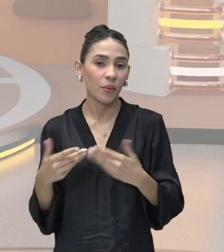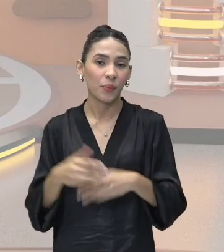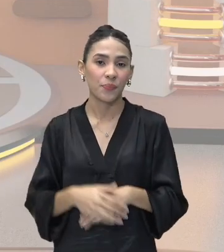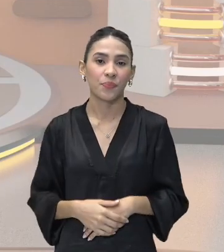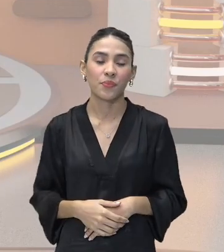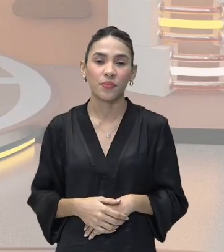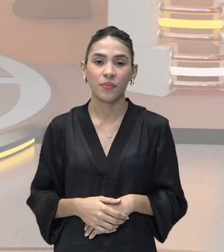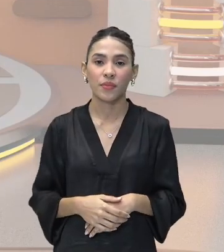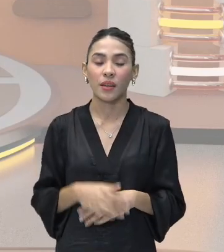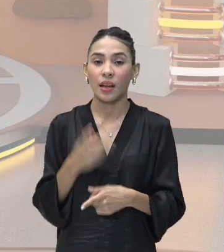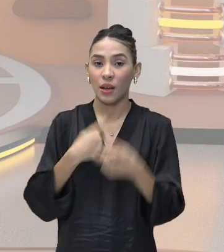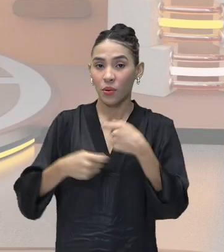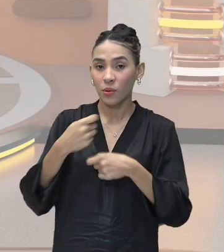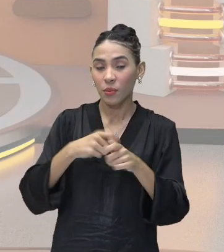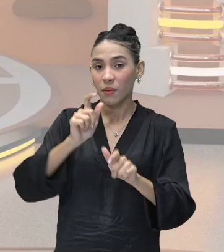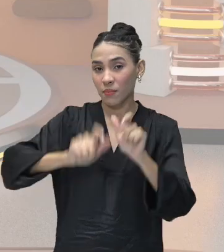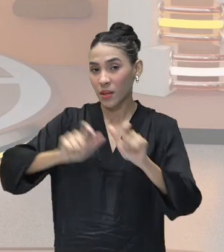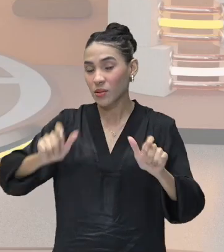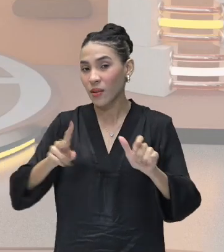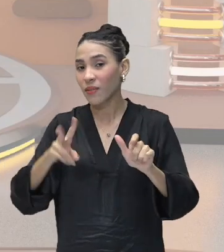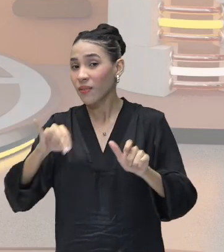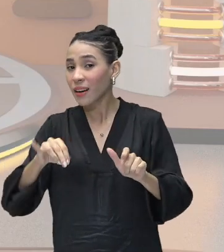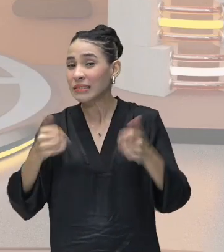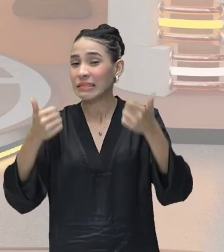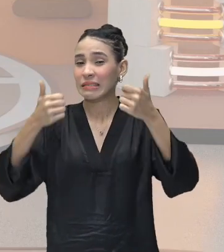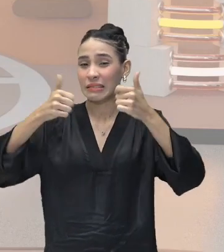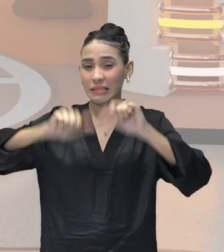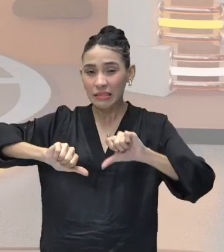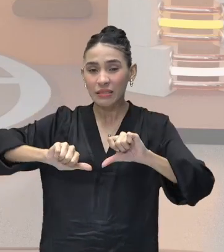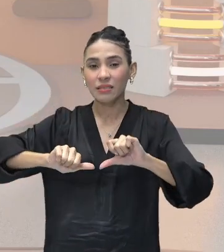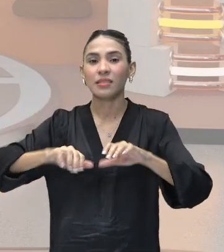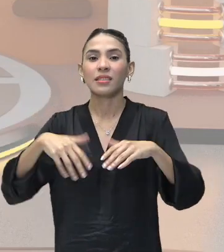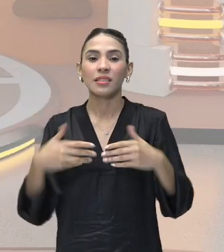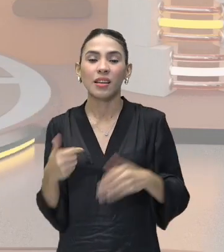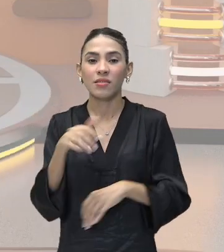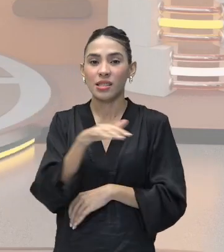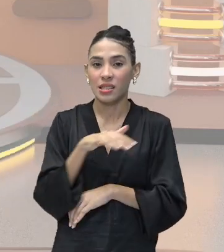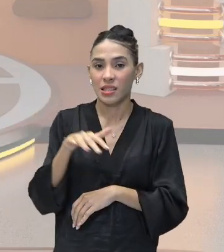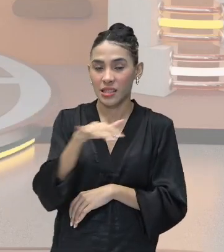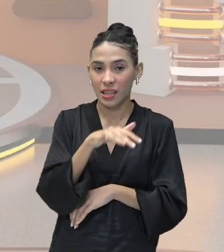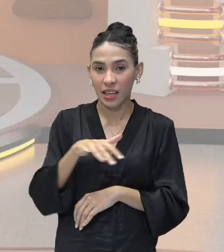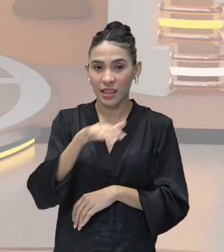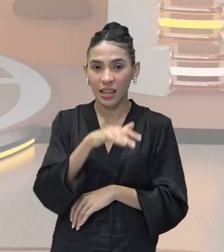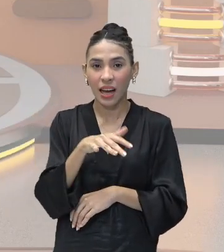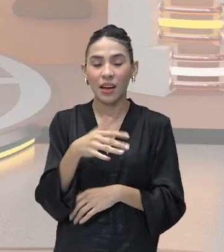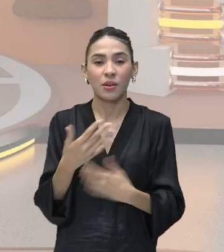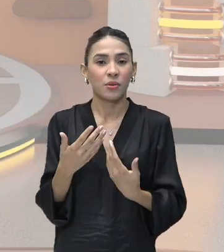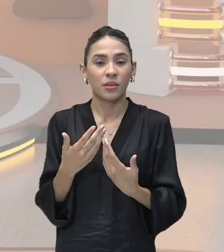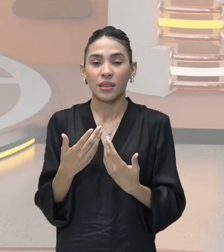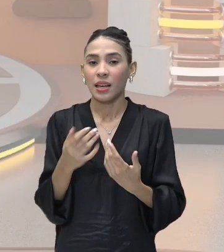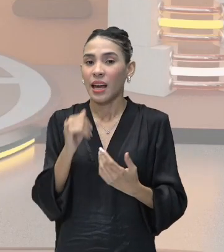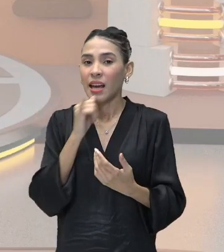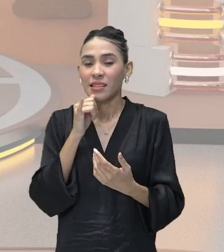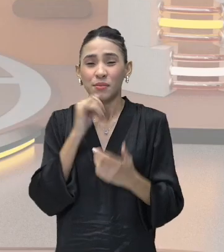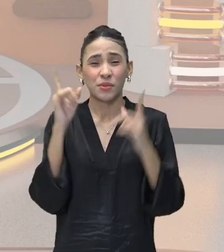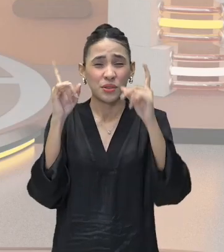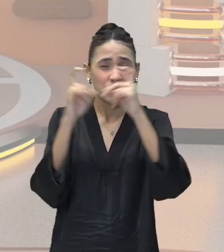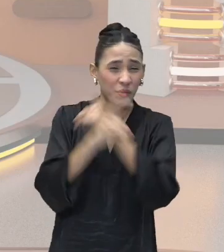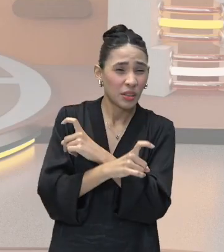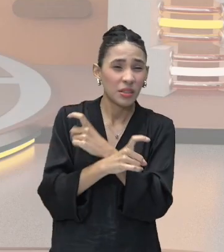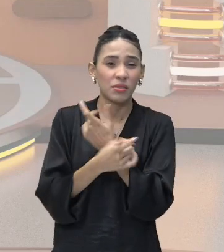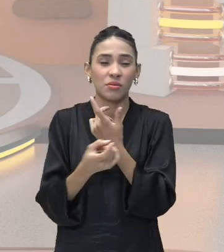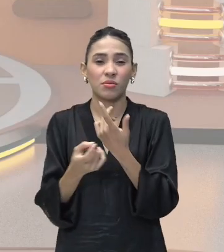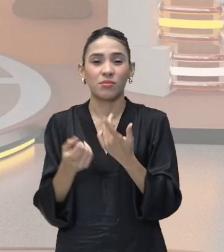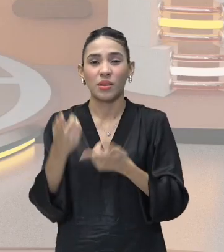situação econômica das pessoas vai piorar ainda mais. Então, é nesse cenário ali de desesperança, né, das